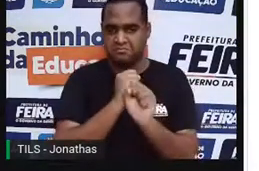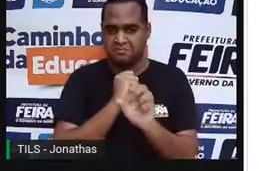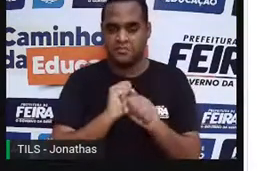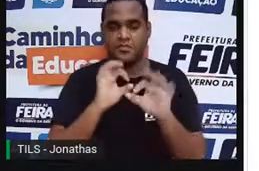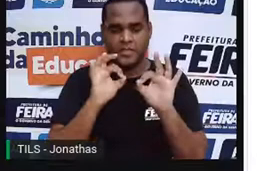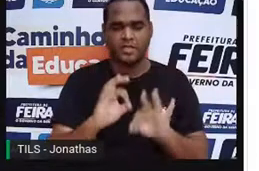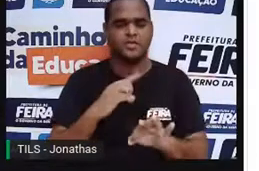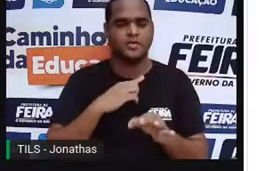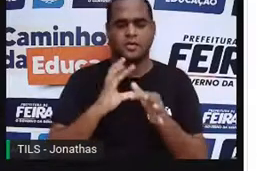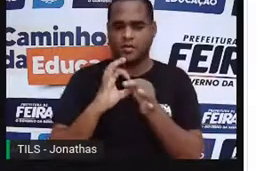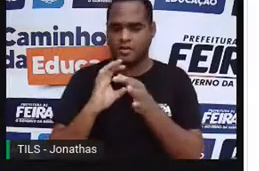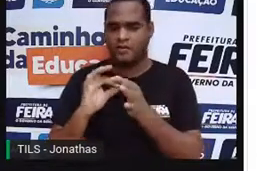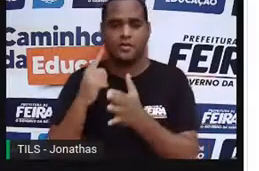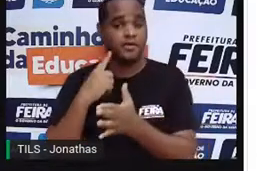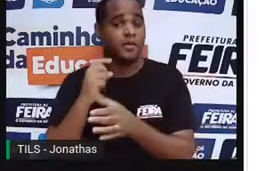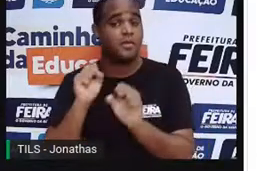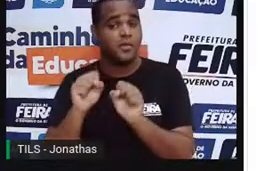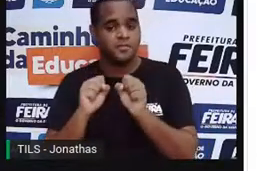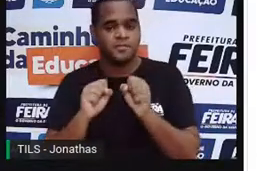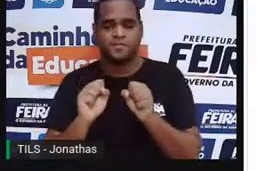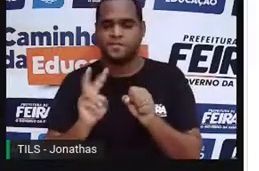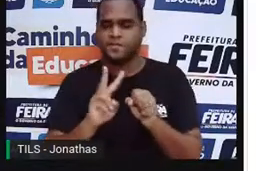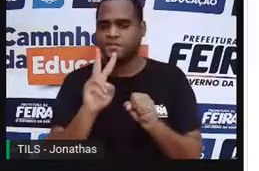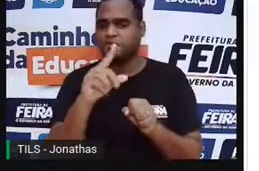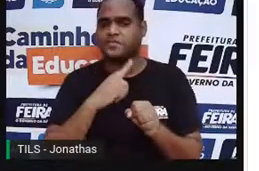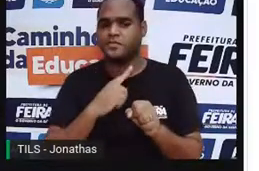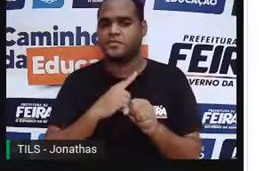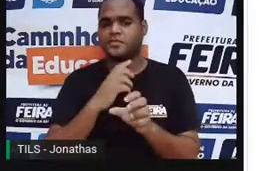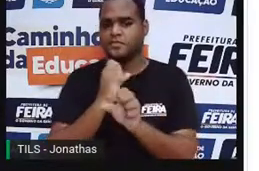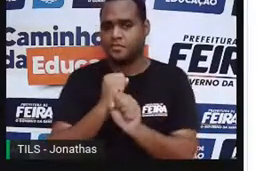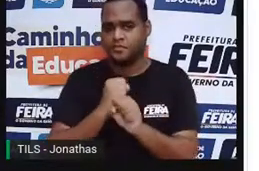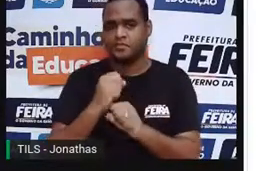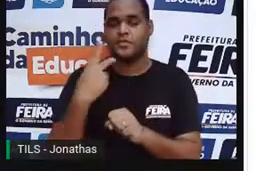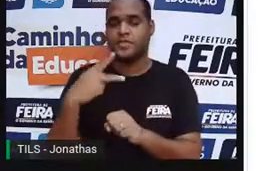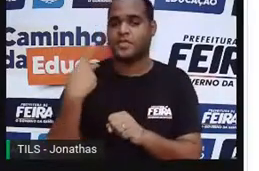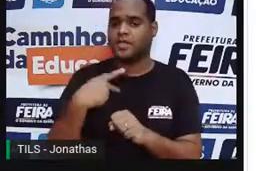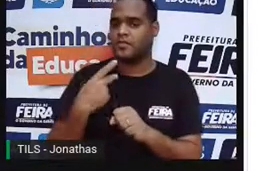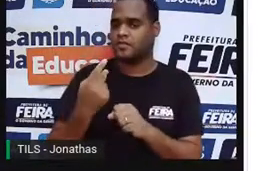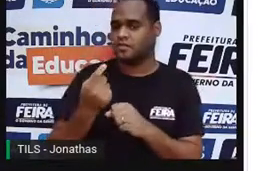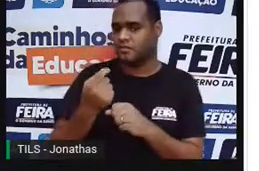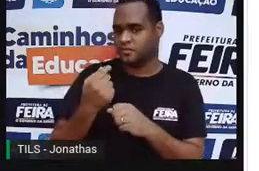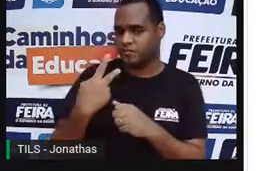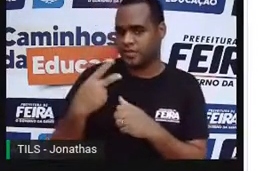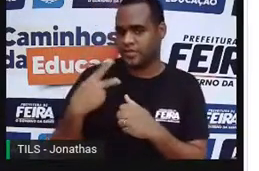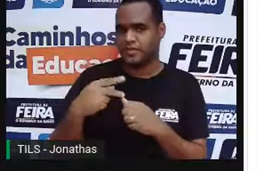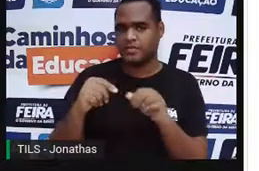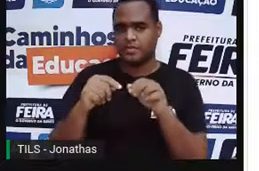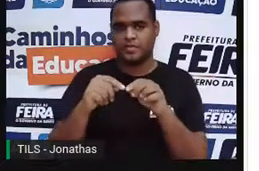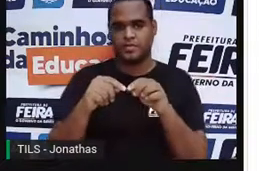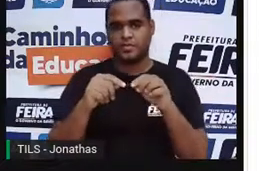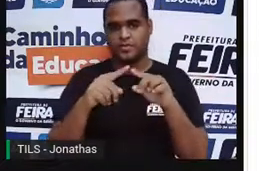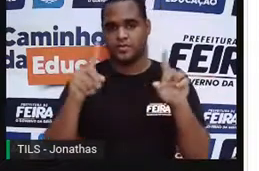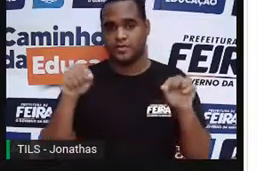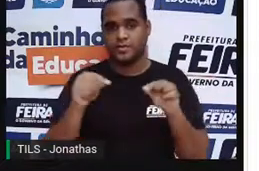e descobre quanto equivale esse terreno aí tá contigo